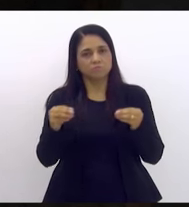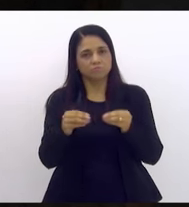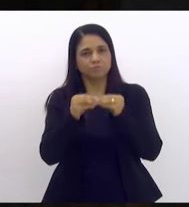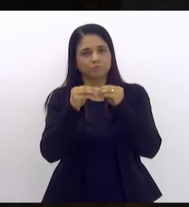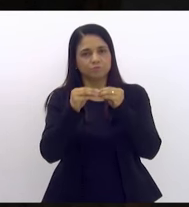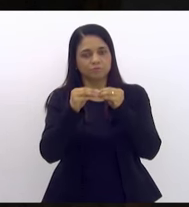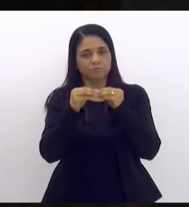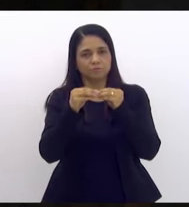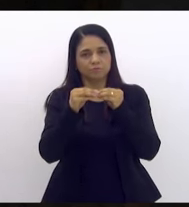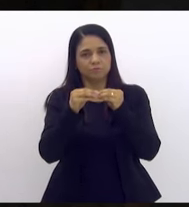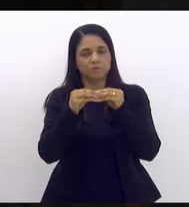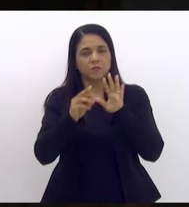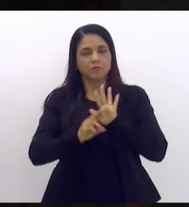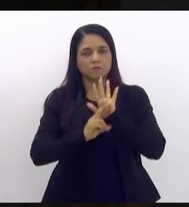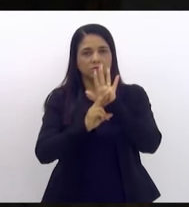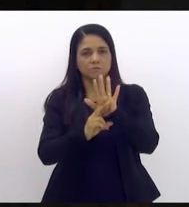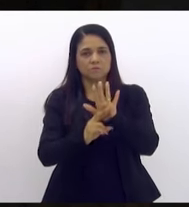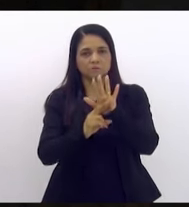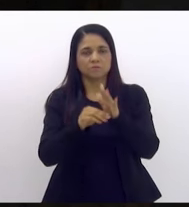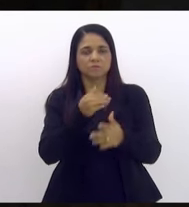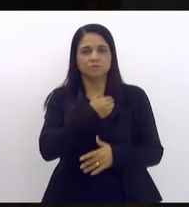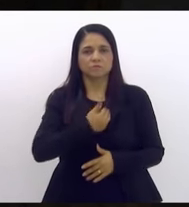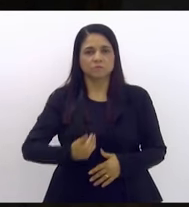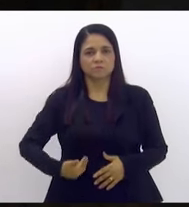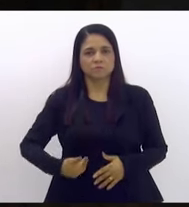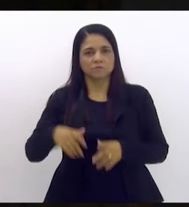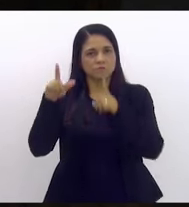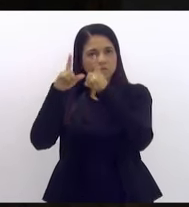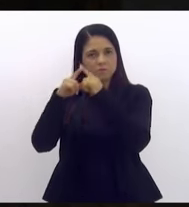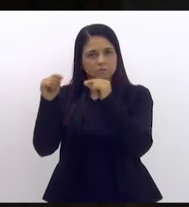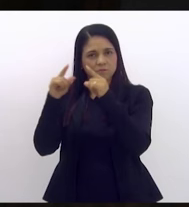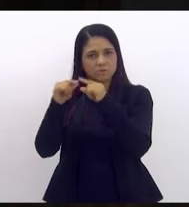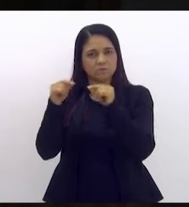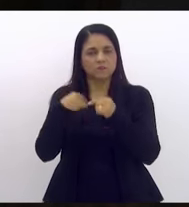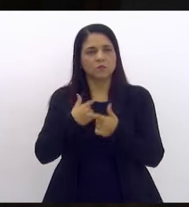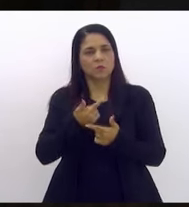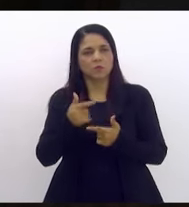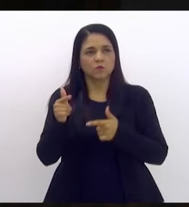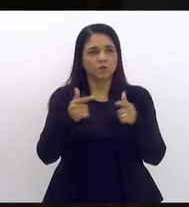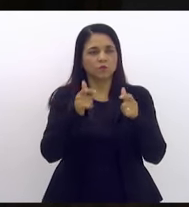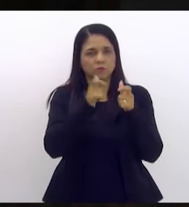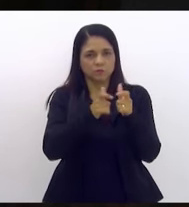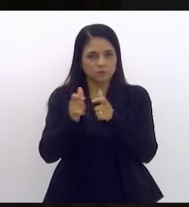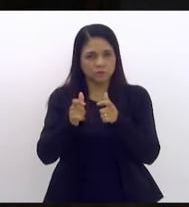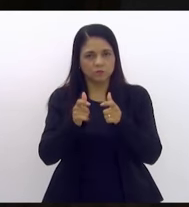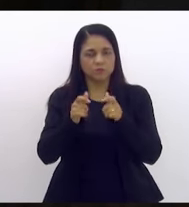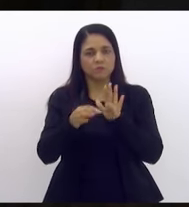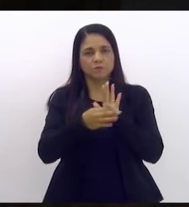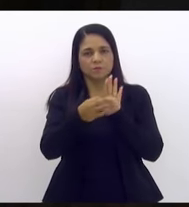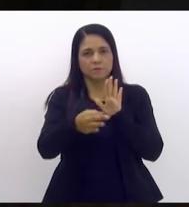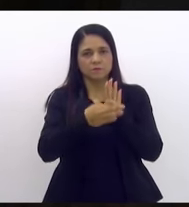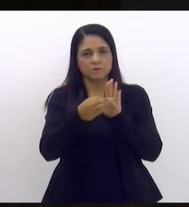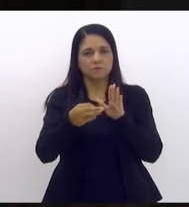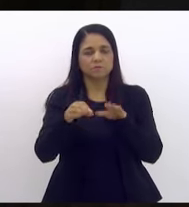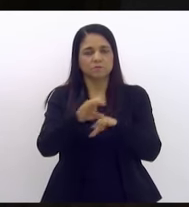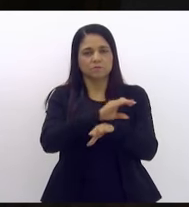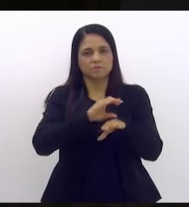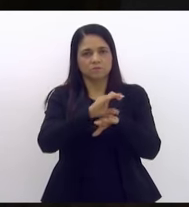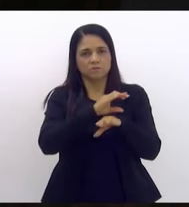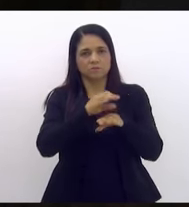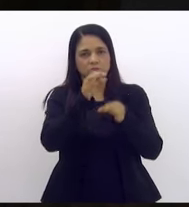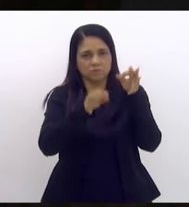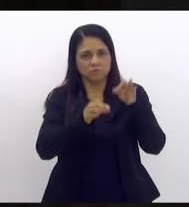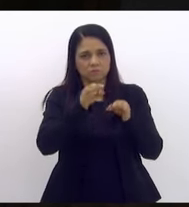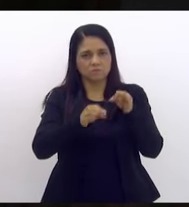de Representação do Governo em Brasília e da outras providências. Parecer das Comissões de Constituição e Justiça